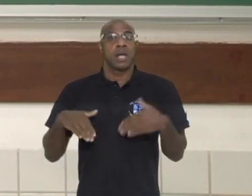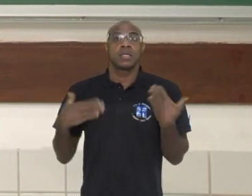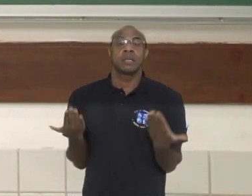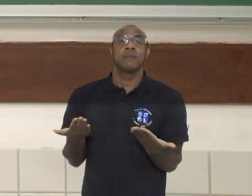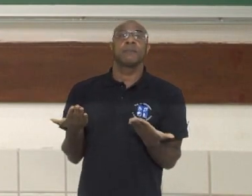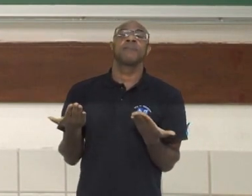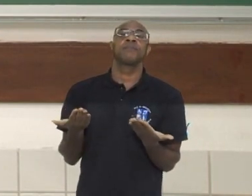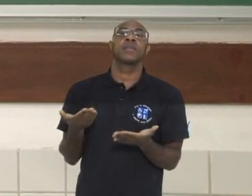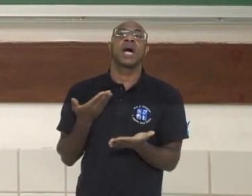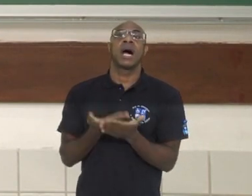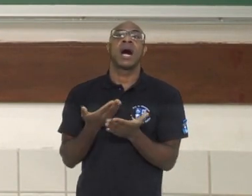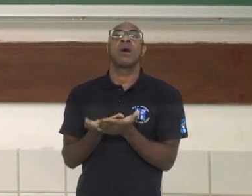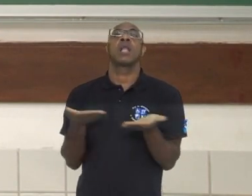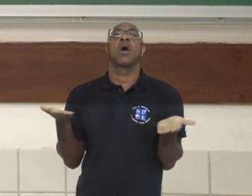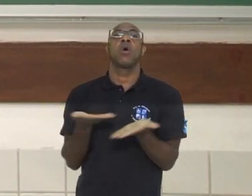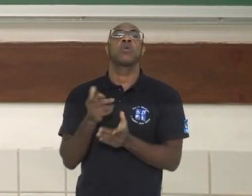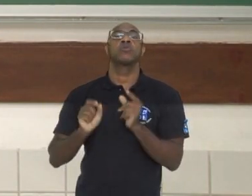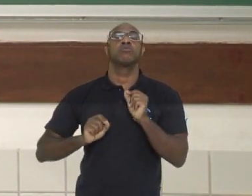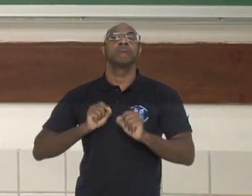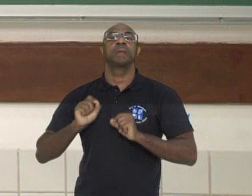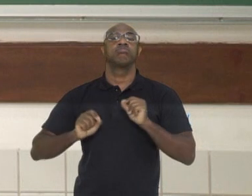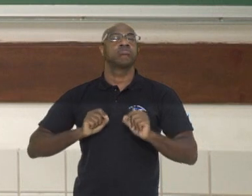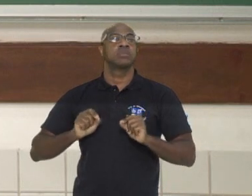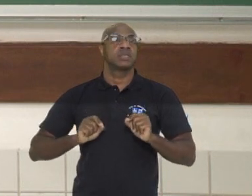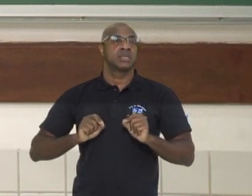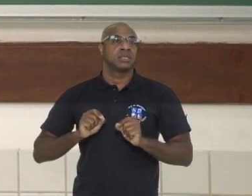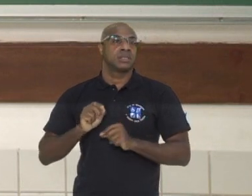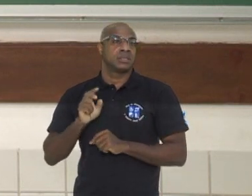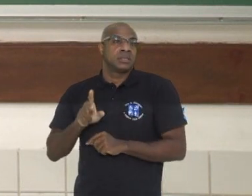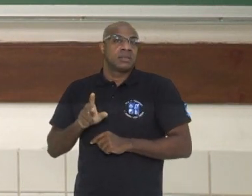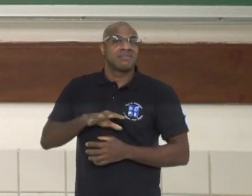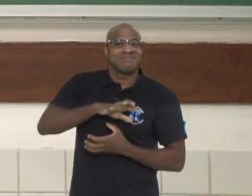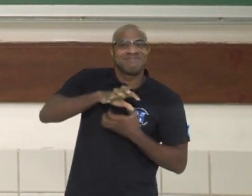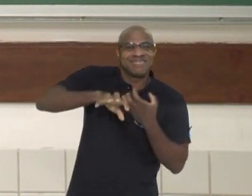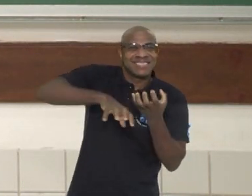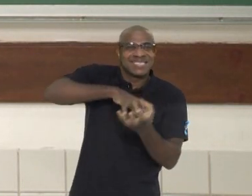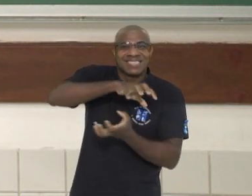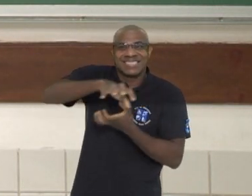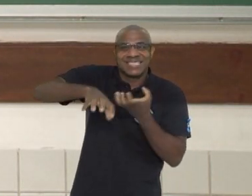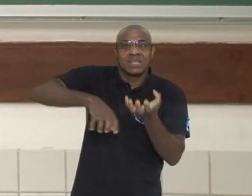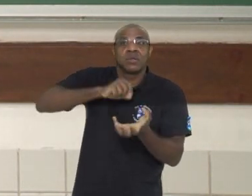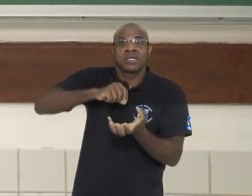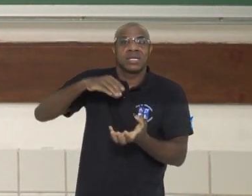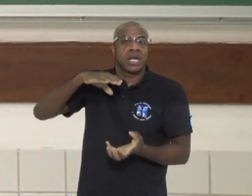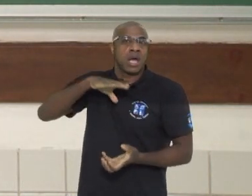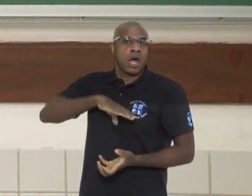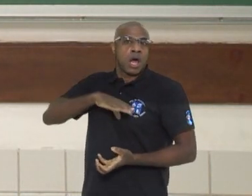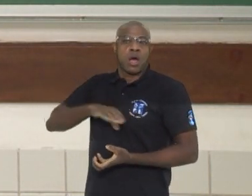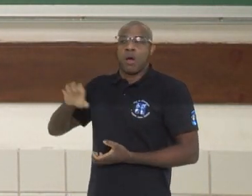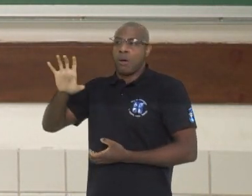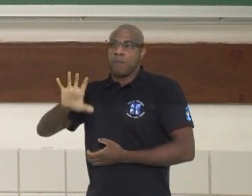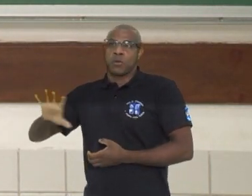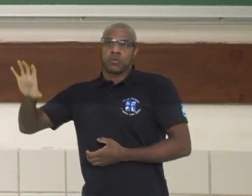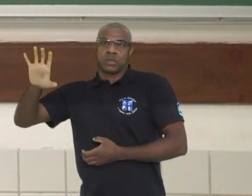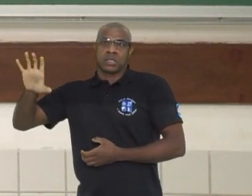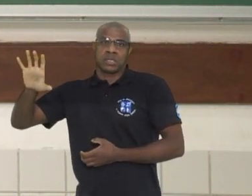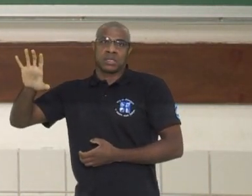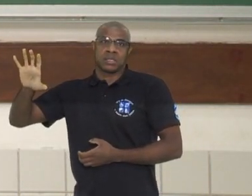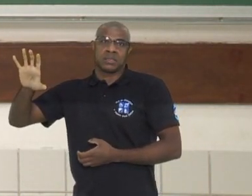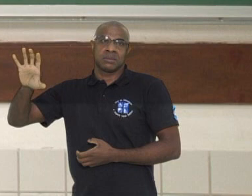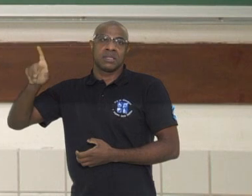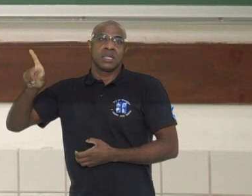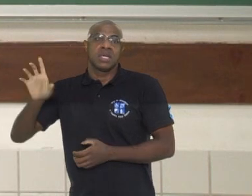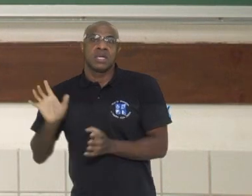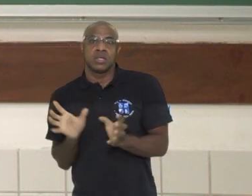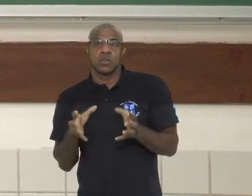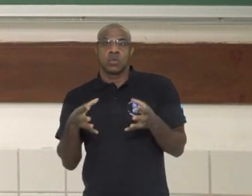aula de hoje, tá? Que vamos falar hoje sobre rebeliões na América Portuguesa, Conjuração Mineira e a imagem